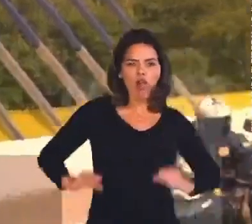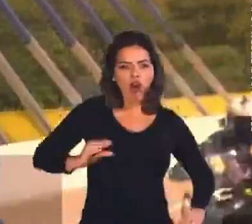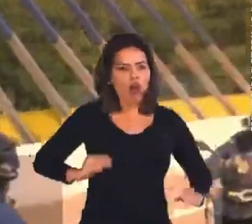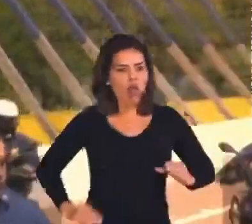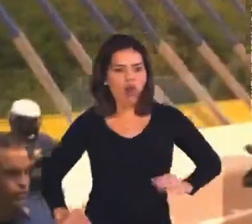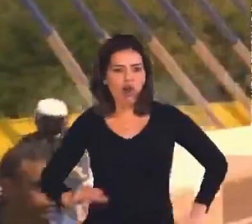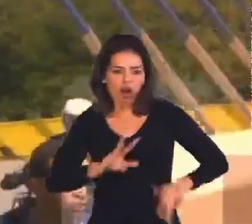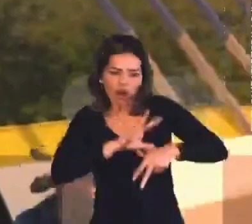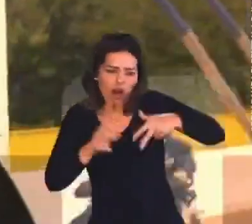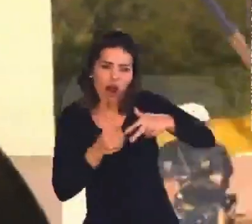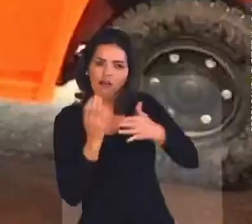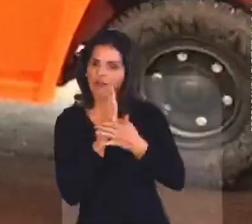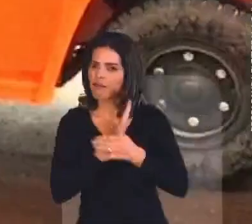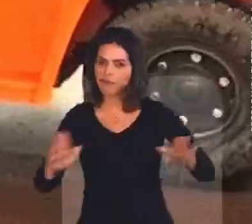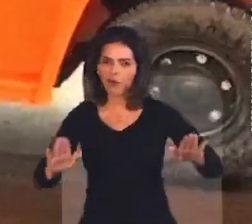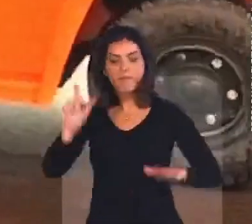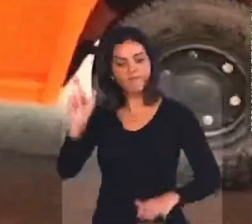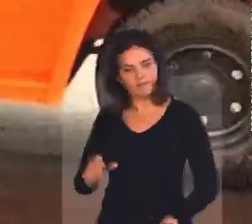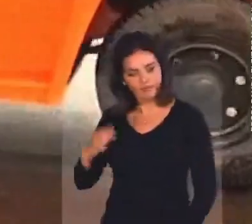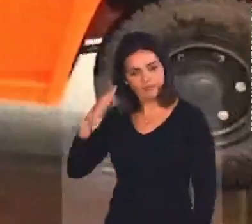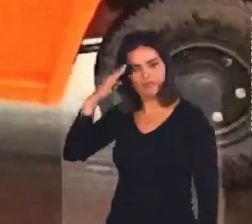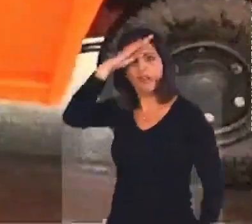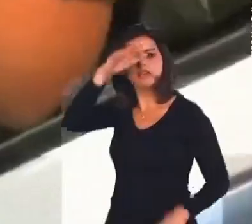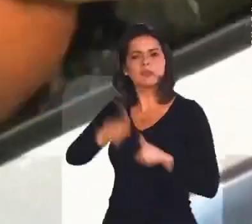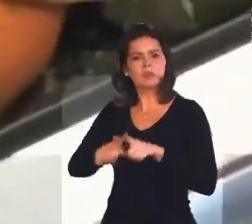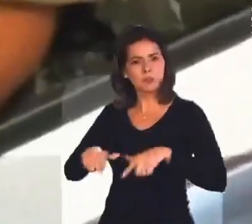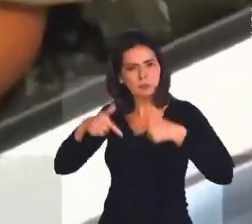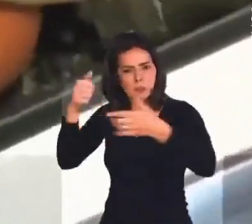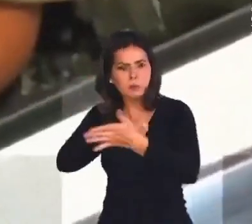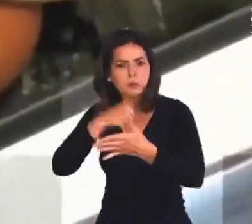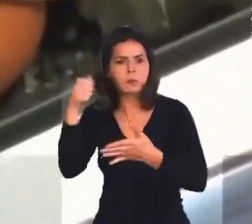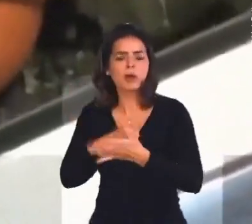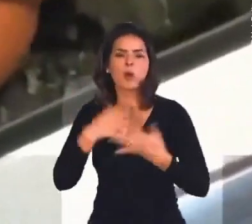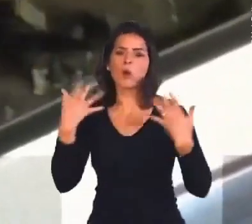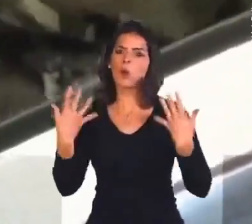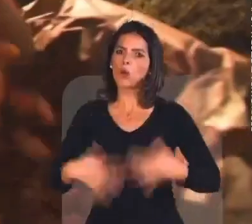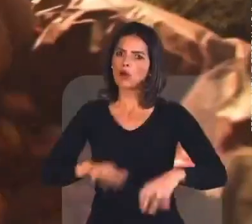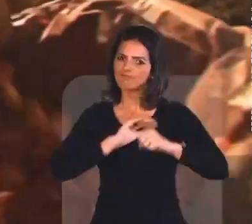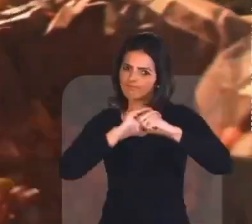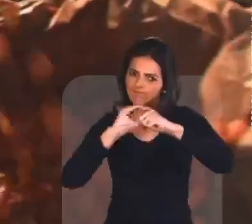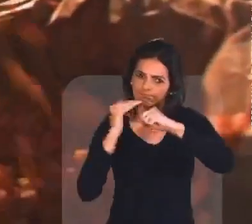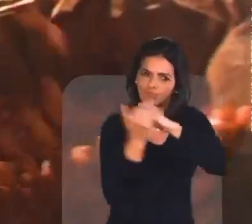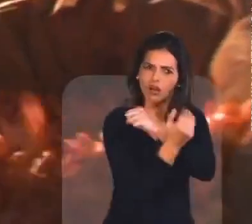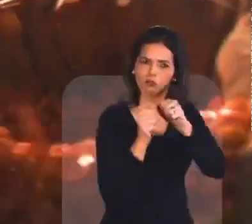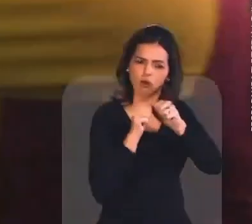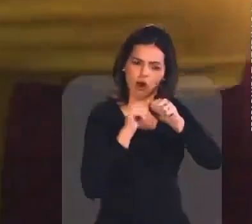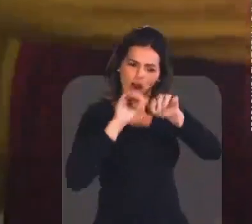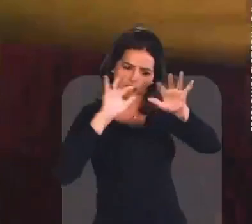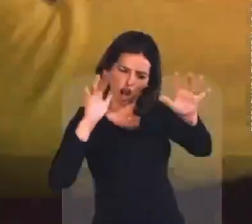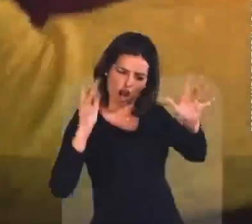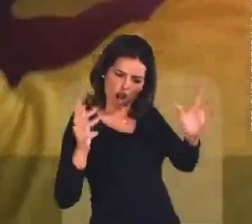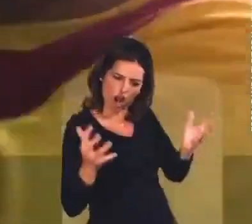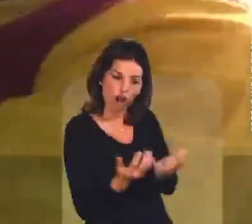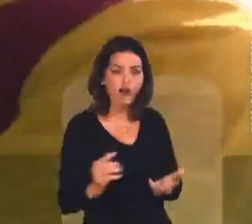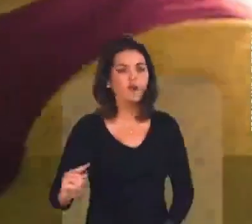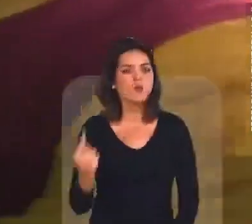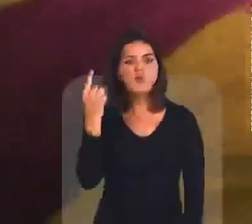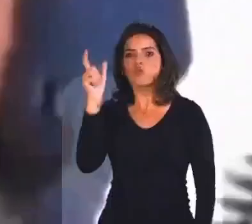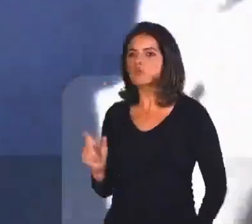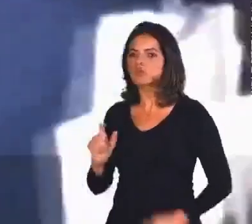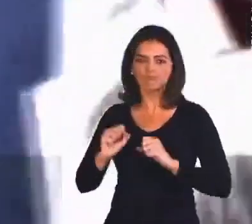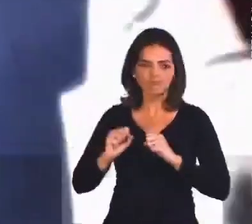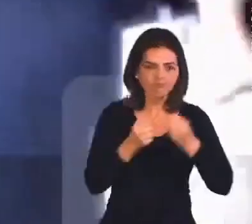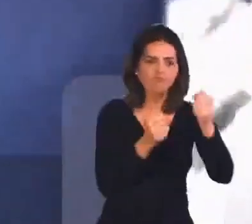O presidente Bolsonaro também teve que lutar contra uma pandemia e foi o único que defendeu o